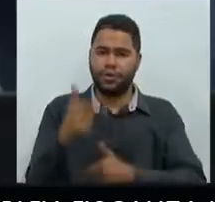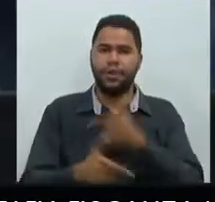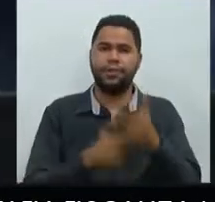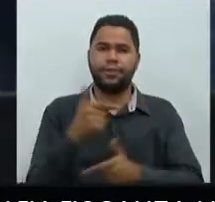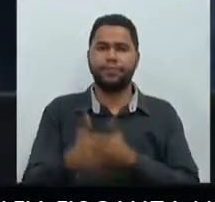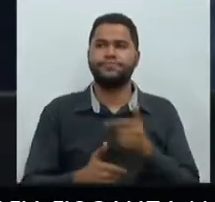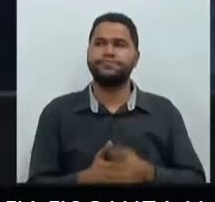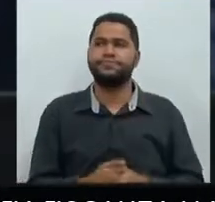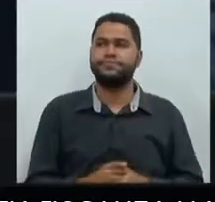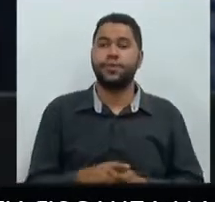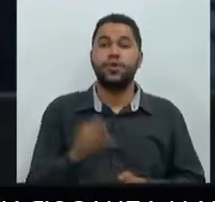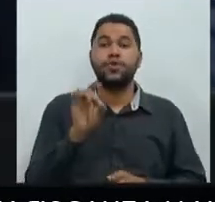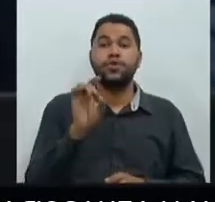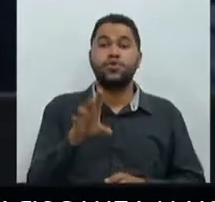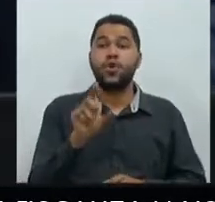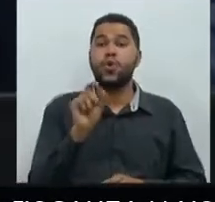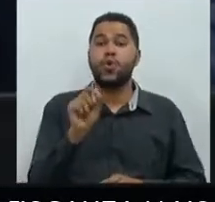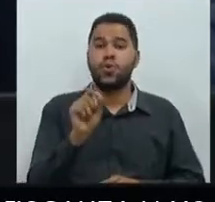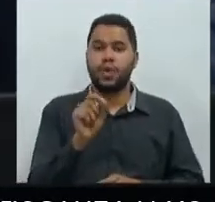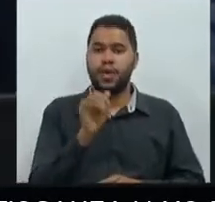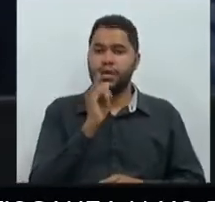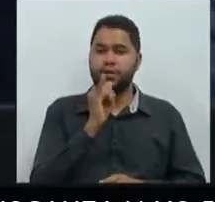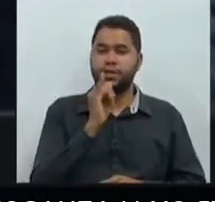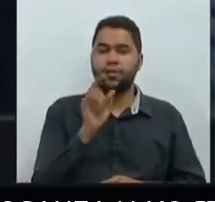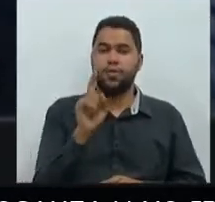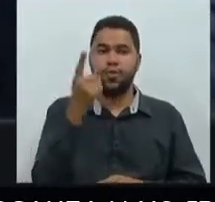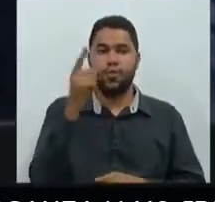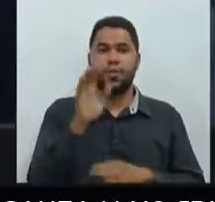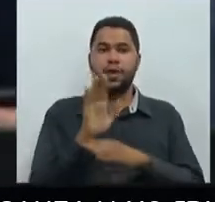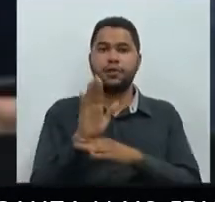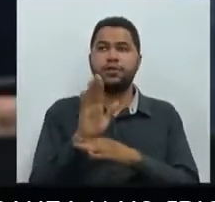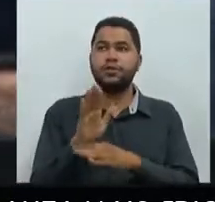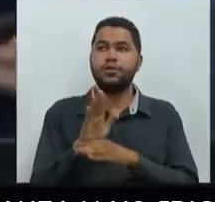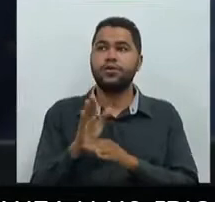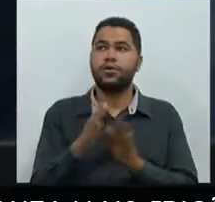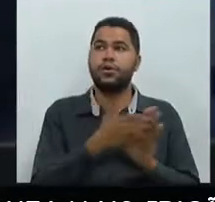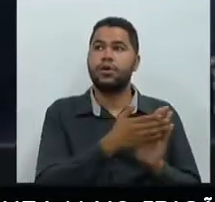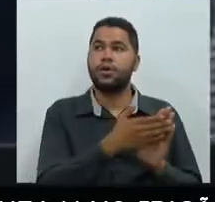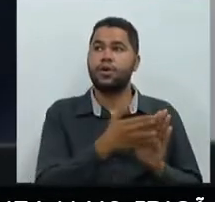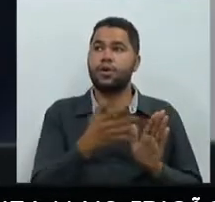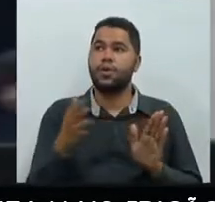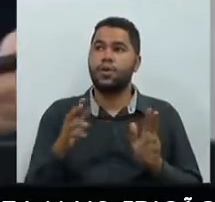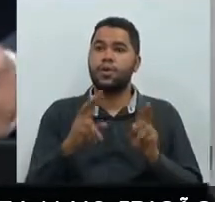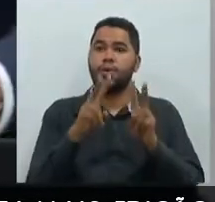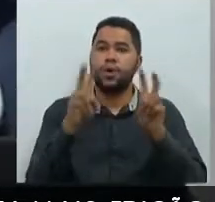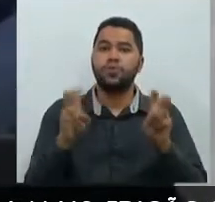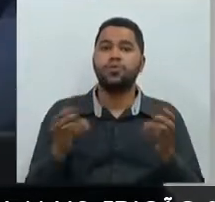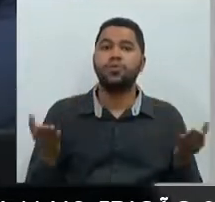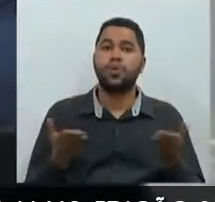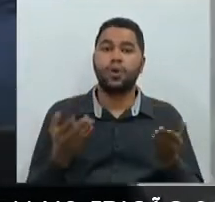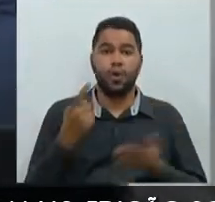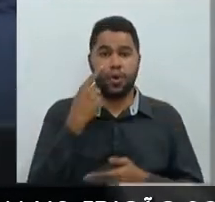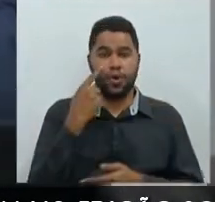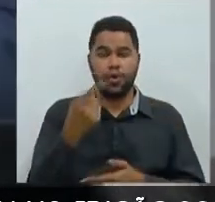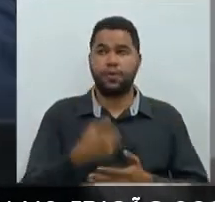Okay. Eu só queria, presidente, uma das assessoras da comissão passou aqui, no assunto nós estávamos trocando agora aqui, veja bem, a Forno de